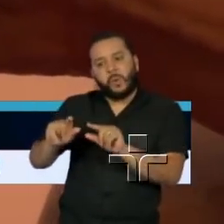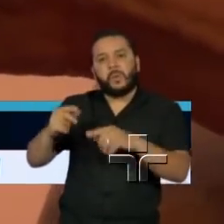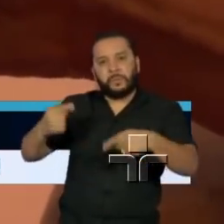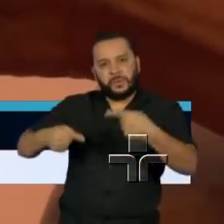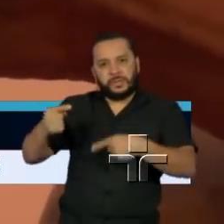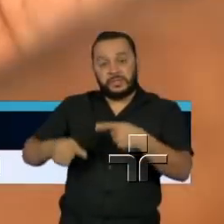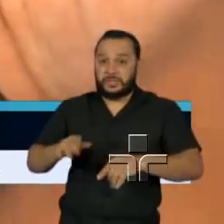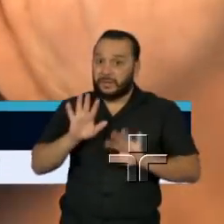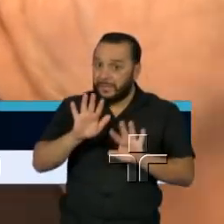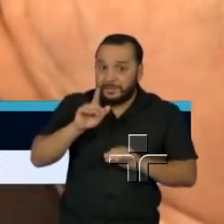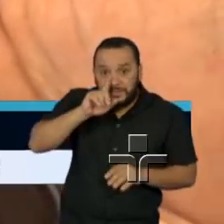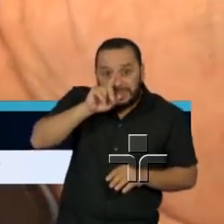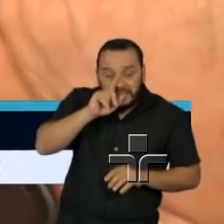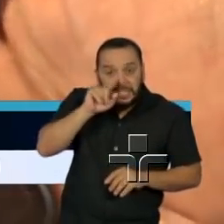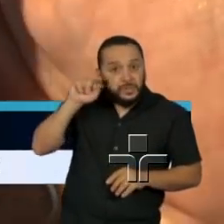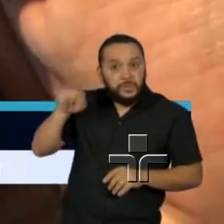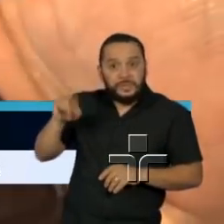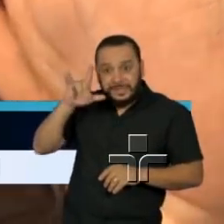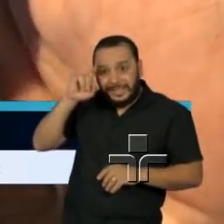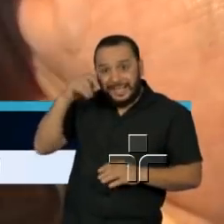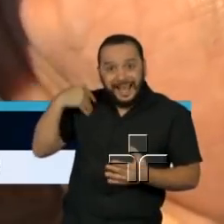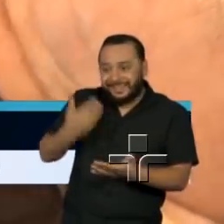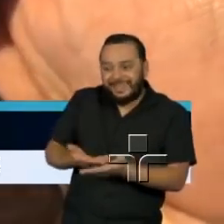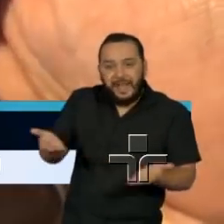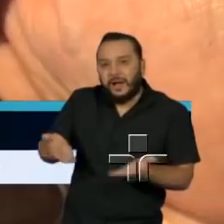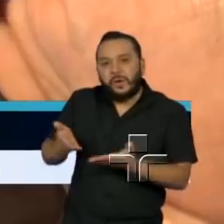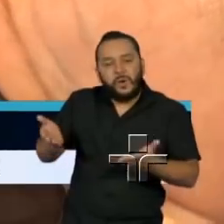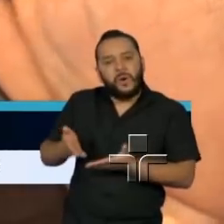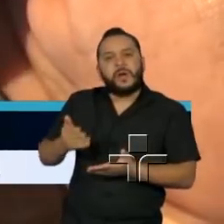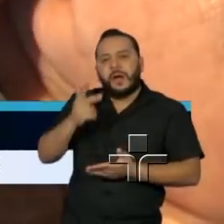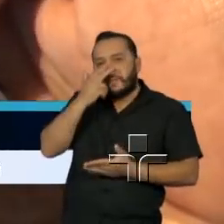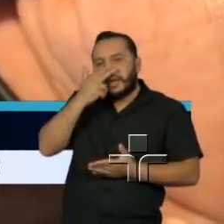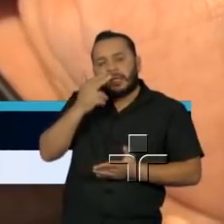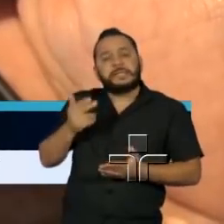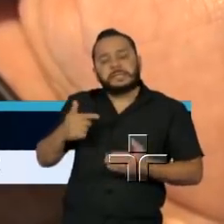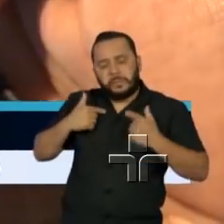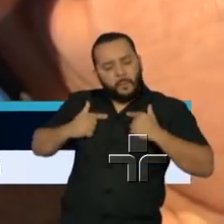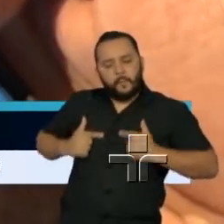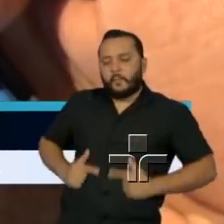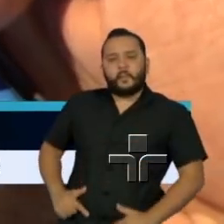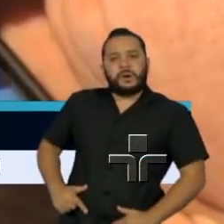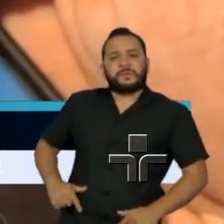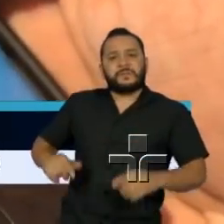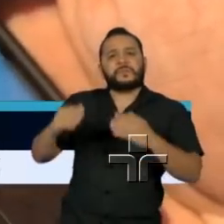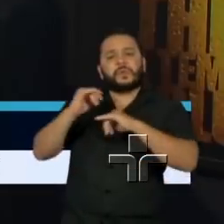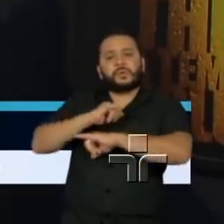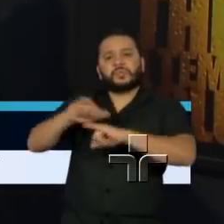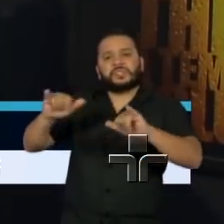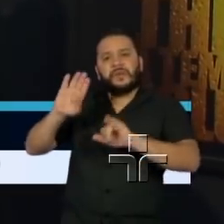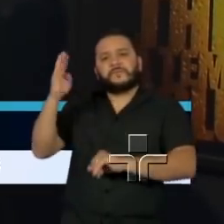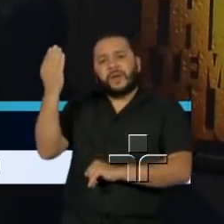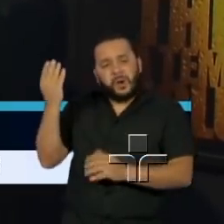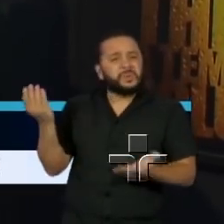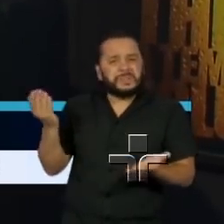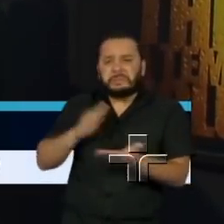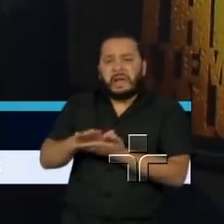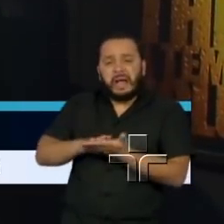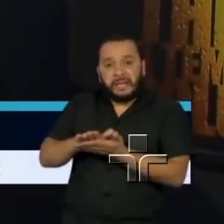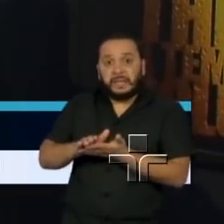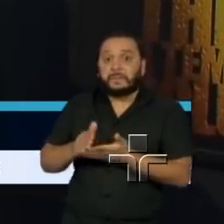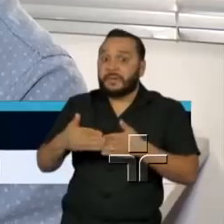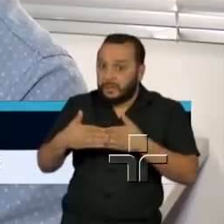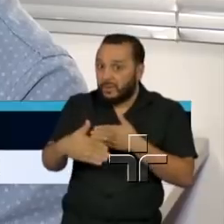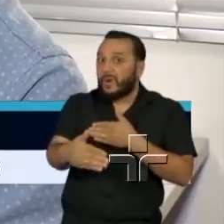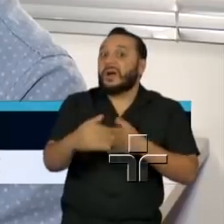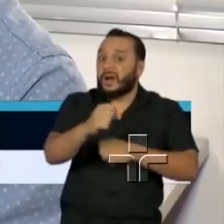mora o perigo. O Instagram, até agora um terreno relativamente virgem das fake news, deve ser o novo alvo nas eleições deste